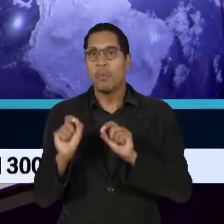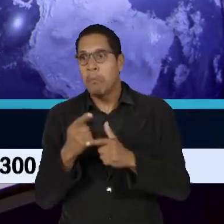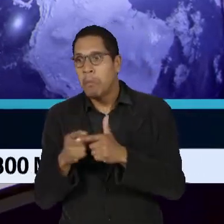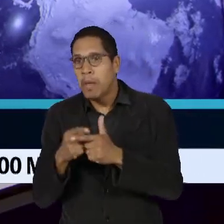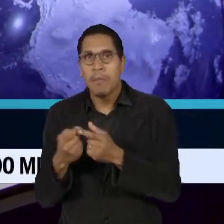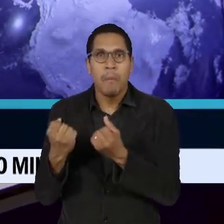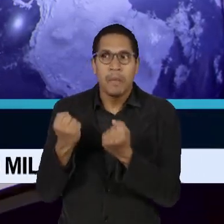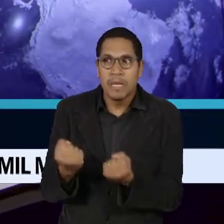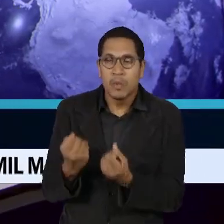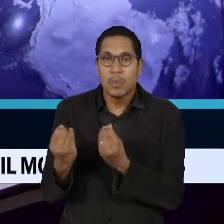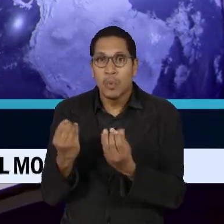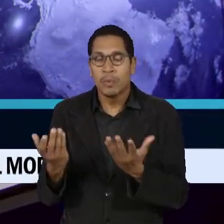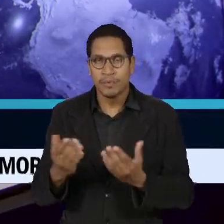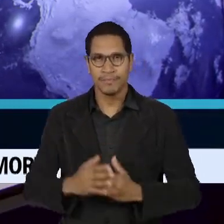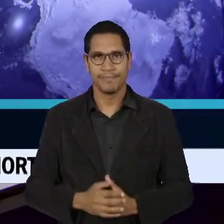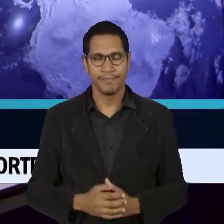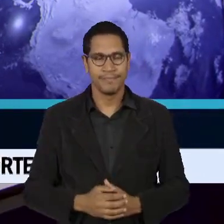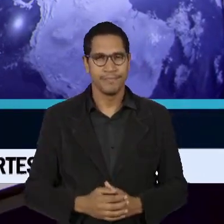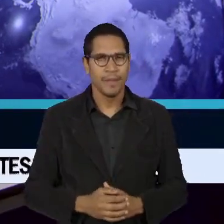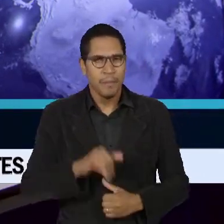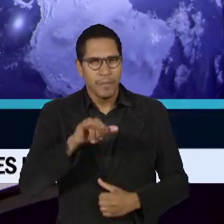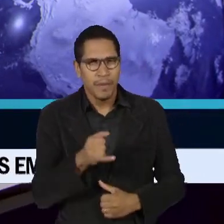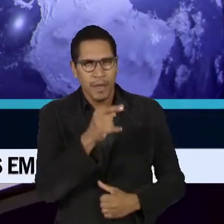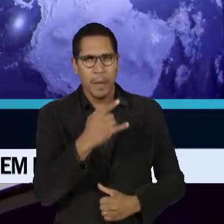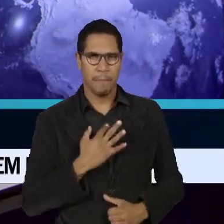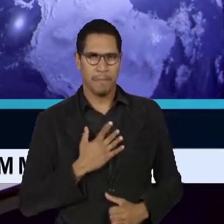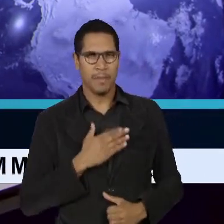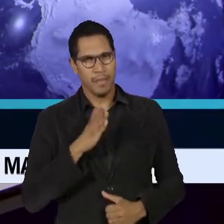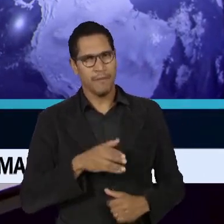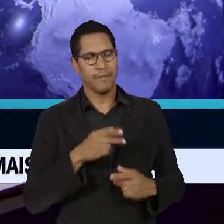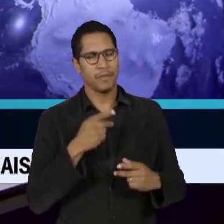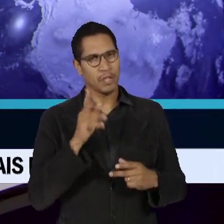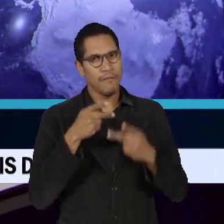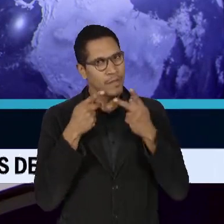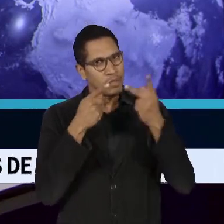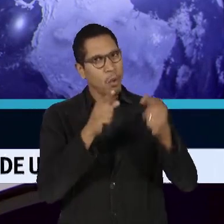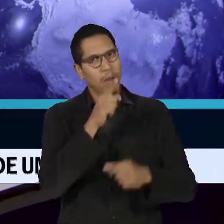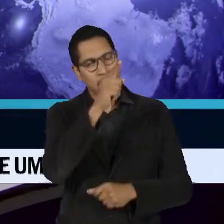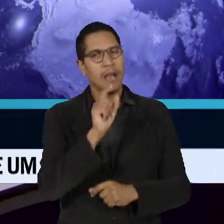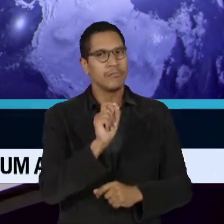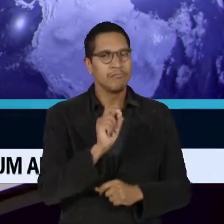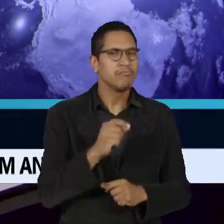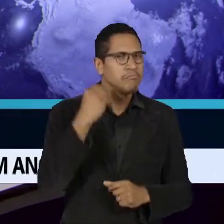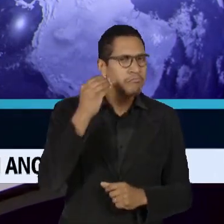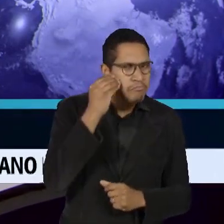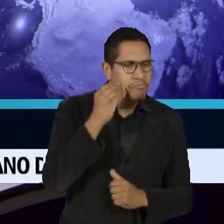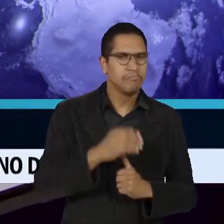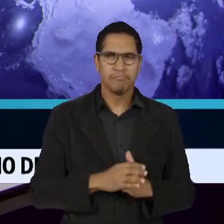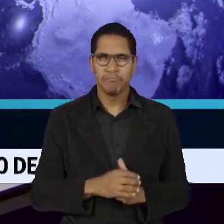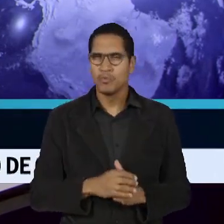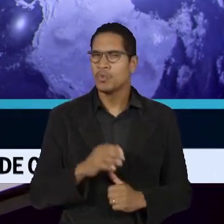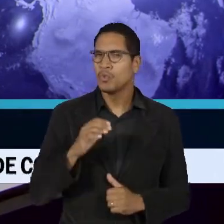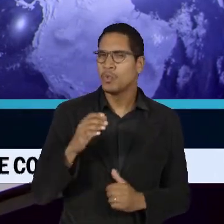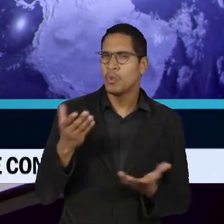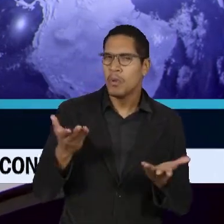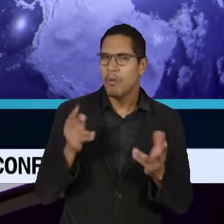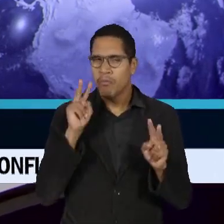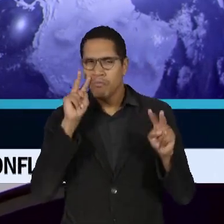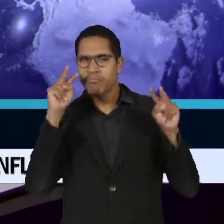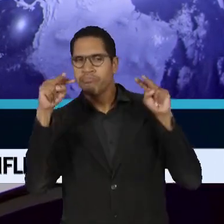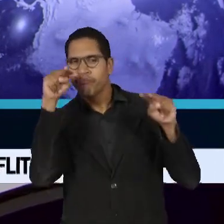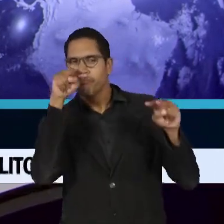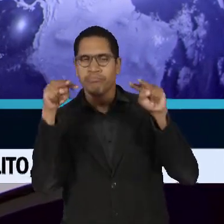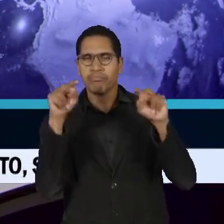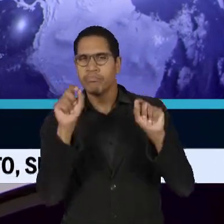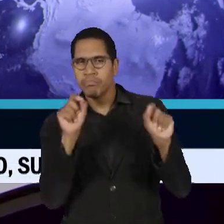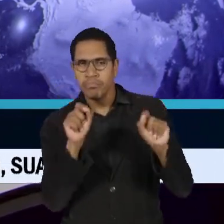você que teve lá no front a sua experiência a gente percebeu que o mundo reagiu com muita cautela neste sábado é motivo